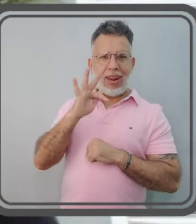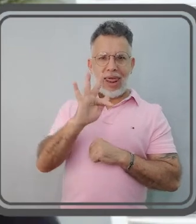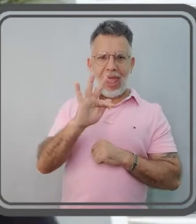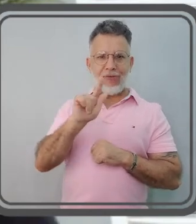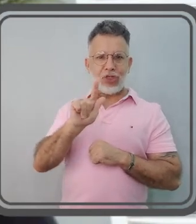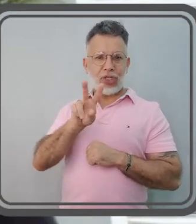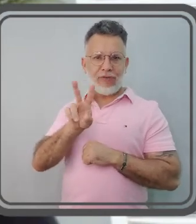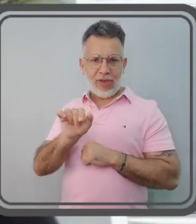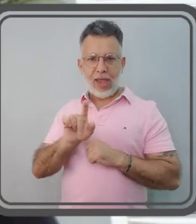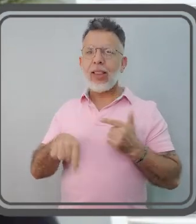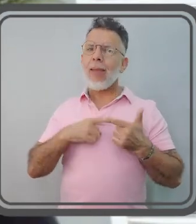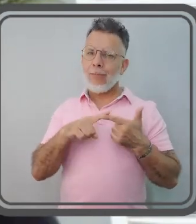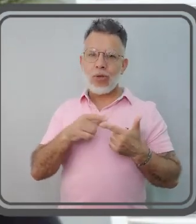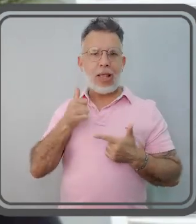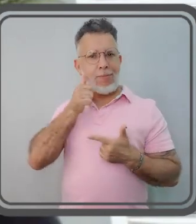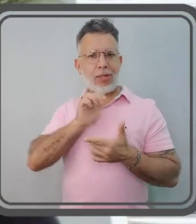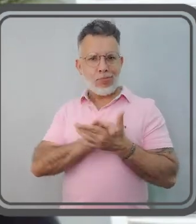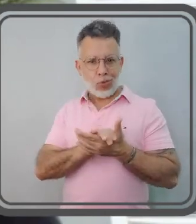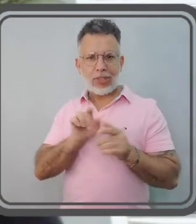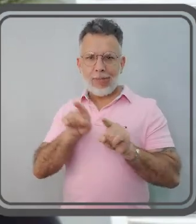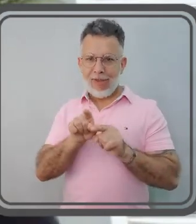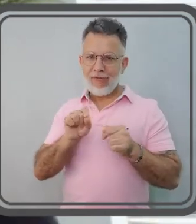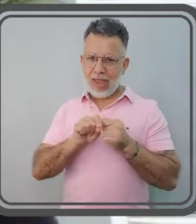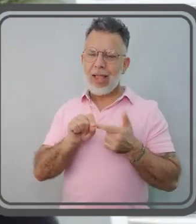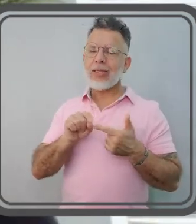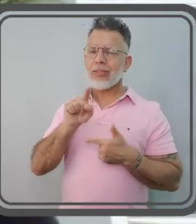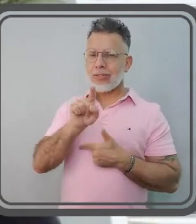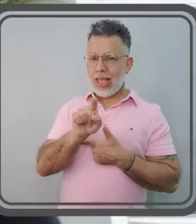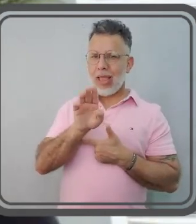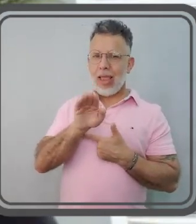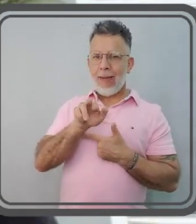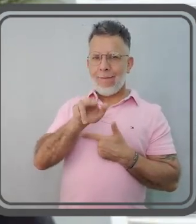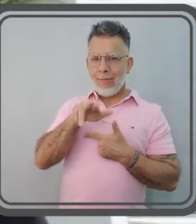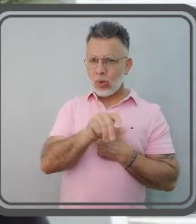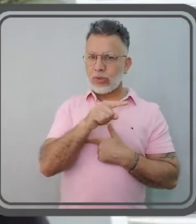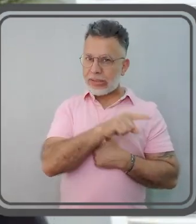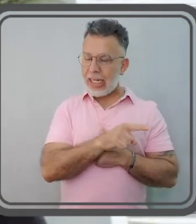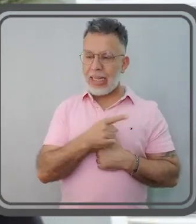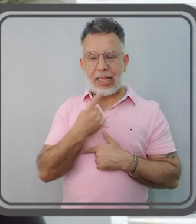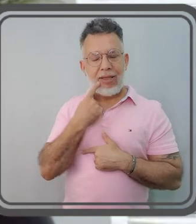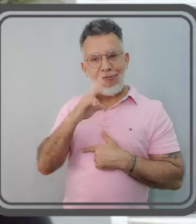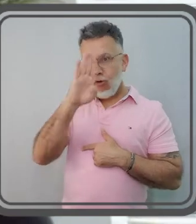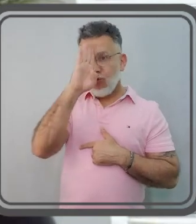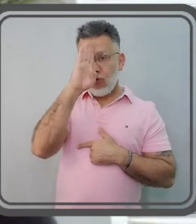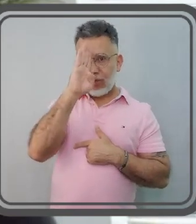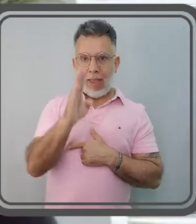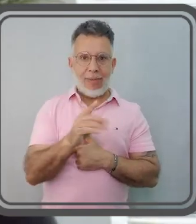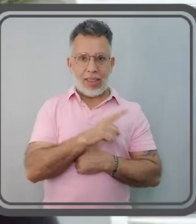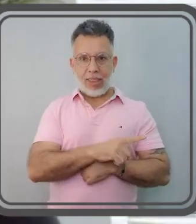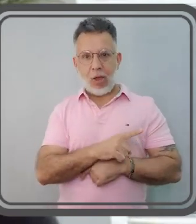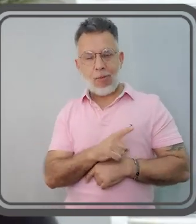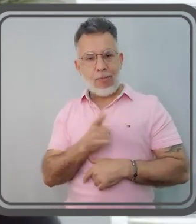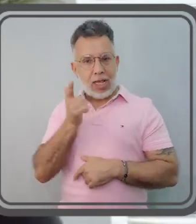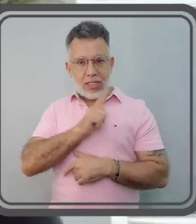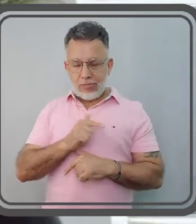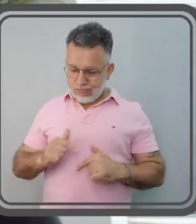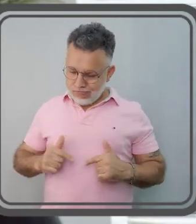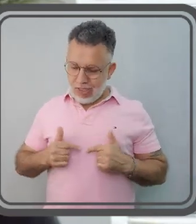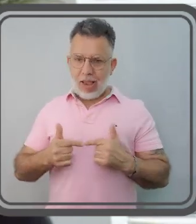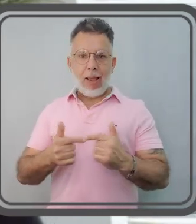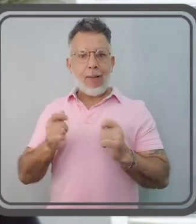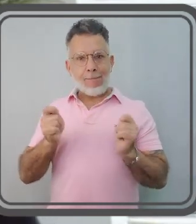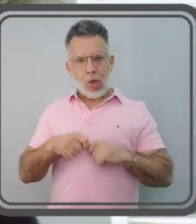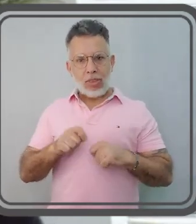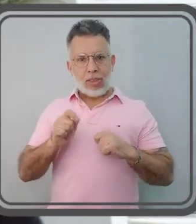E ali, cara, ali foi fundamental para a gente tomar a iniciativa de poder montar a Splash, né, de poder realmente mudar de